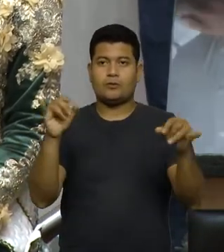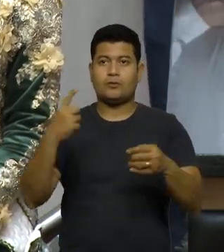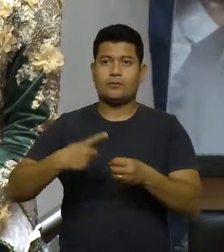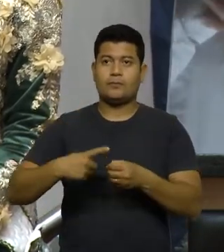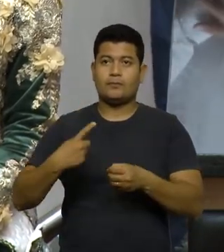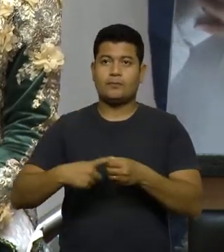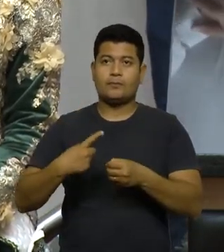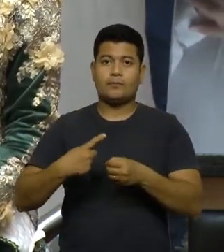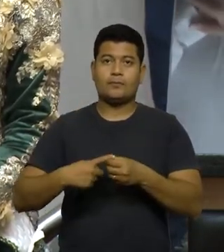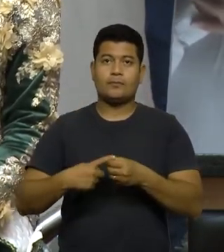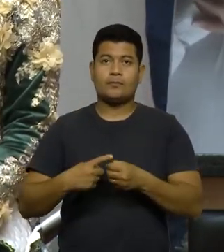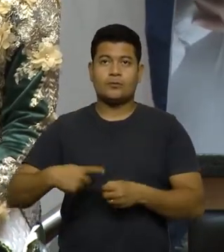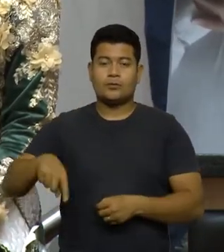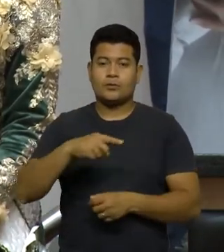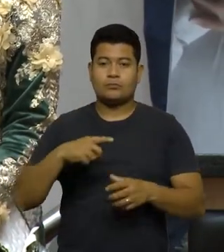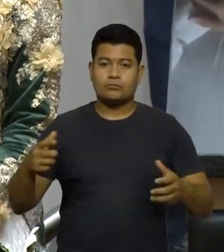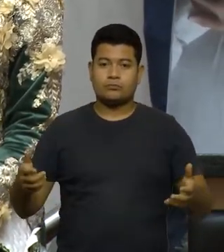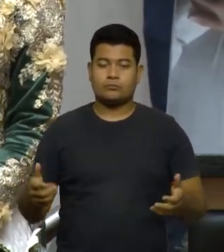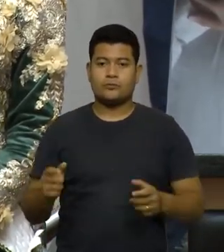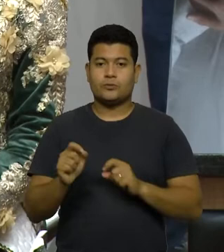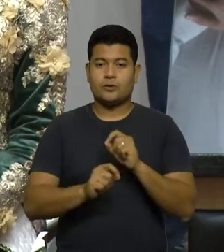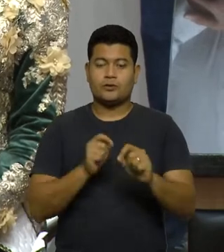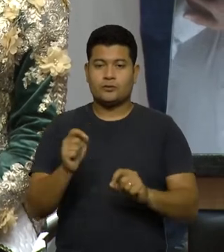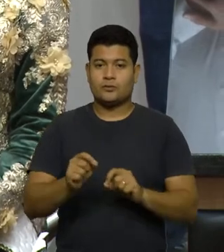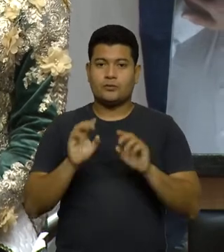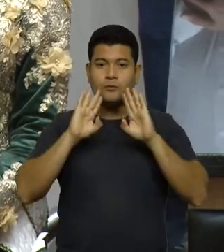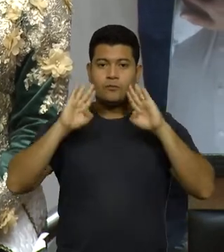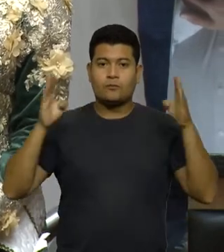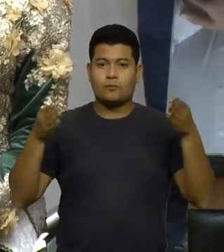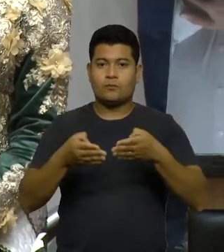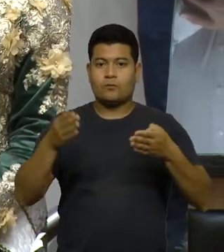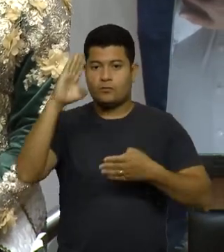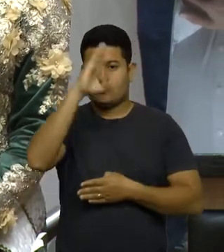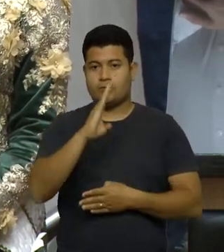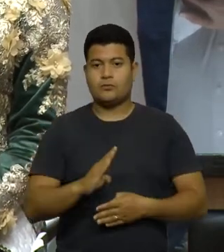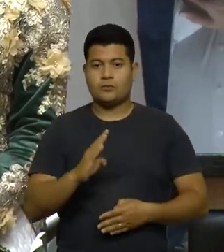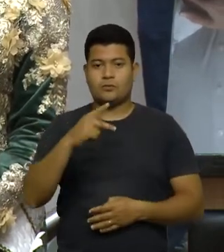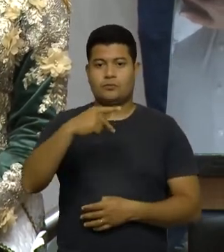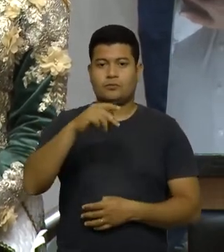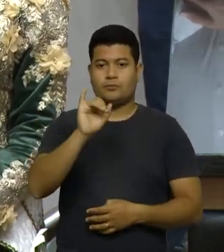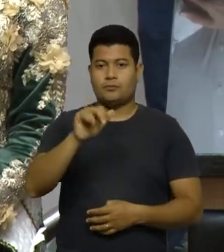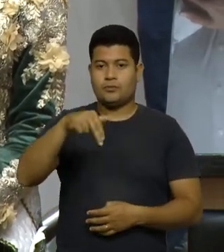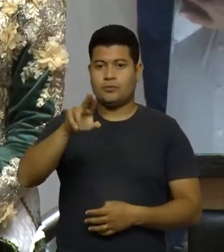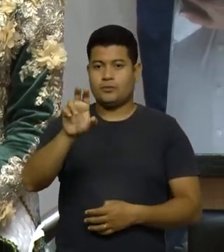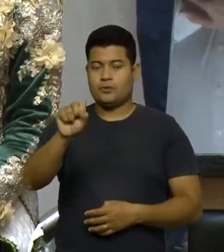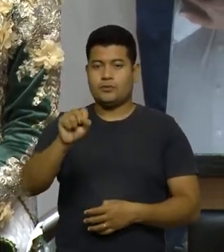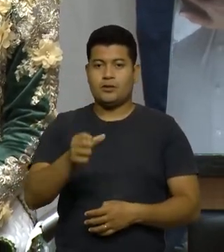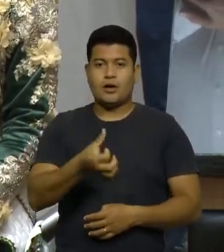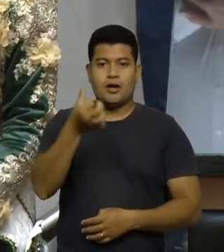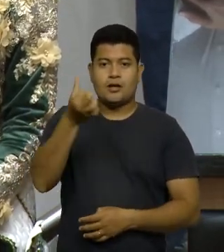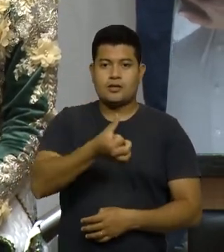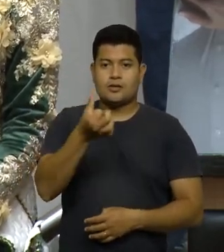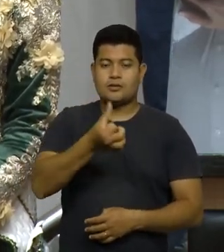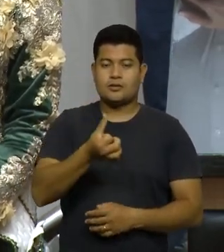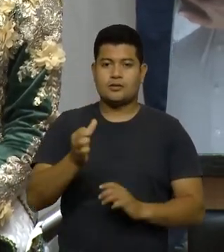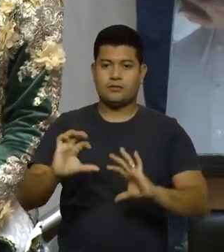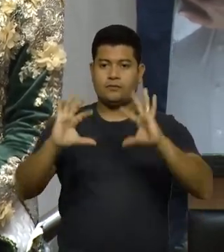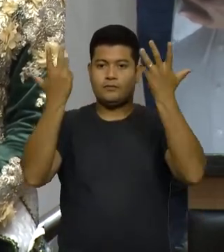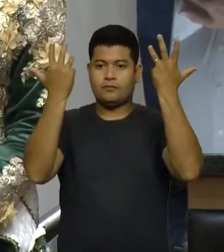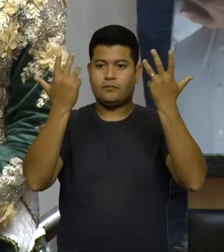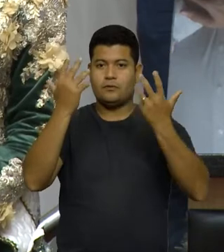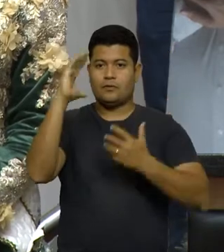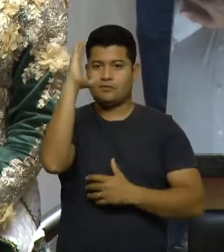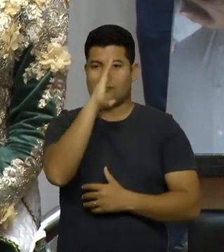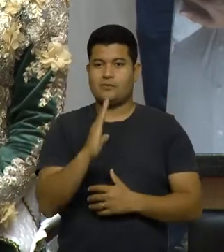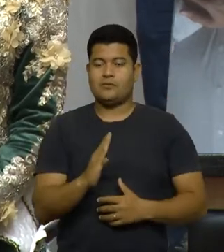promover o Fórum Nacional do Pinos e a 6ª Festa Nacional da Madeira, alusiva aos 40 anos